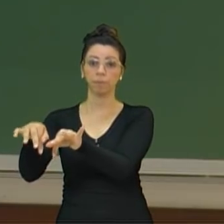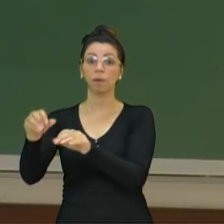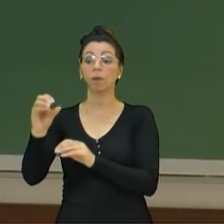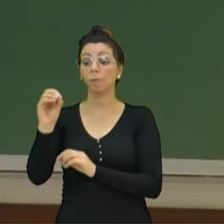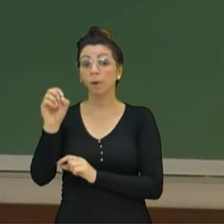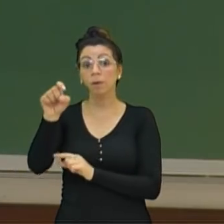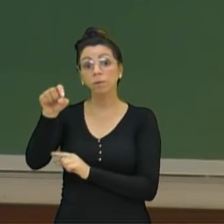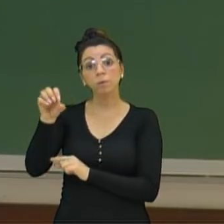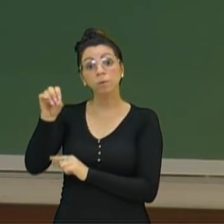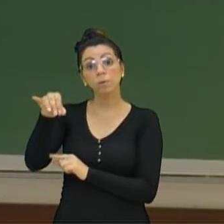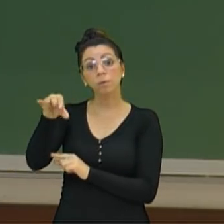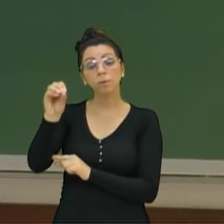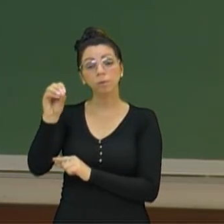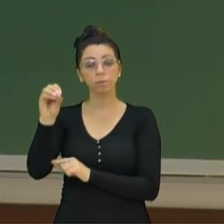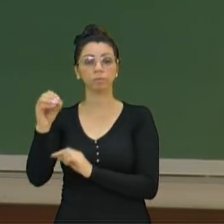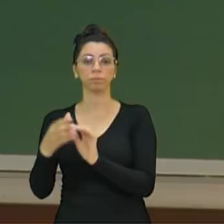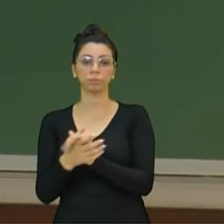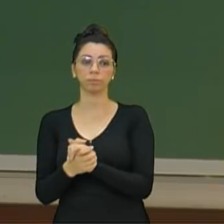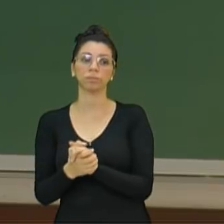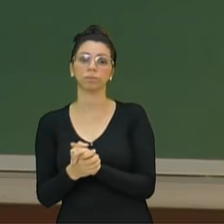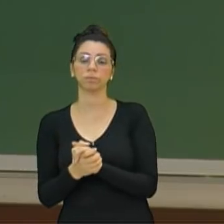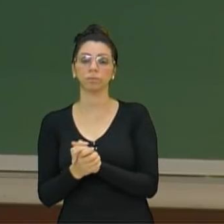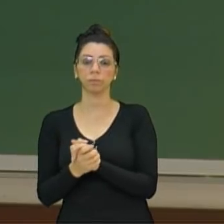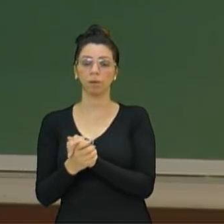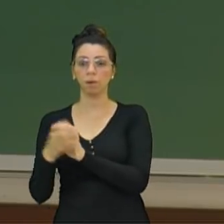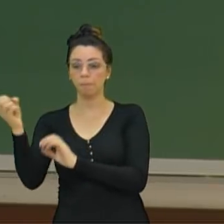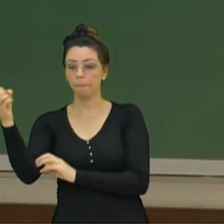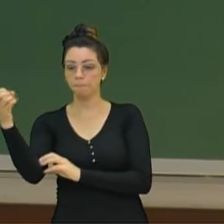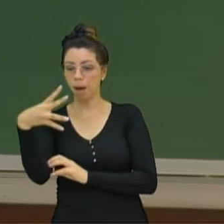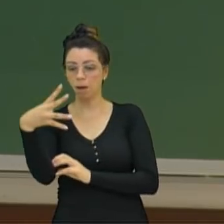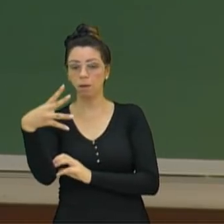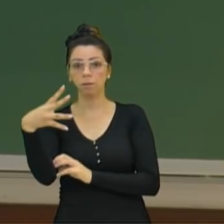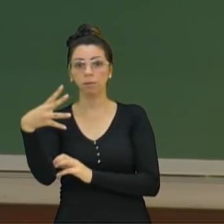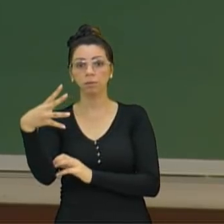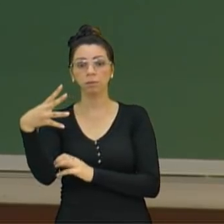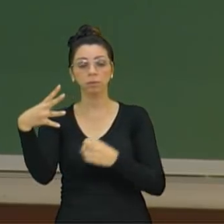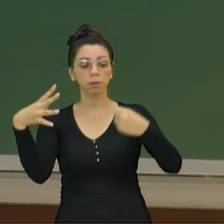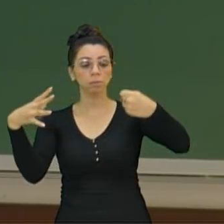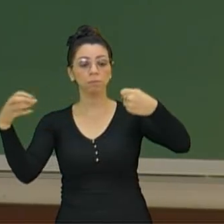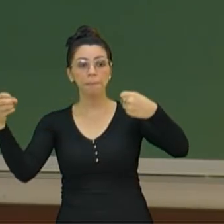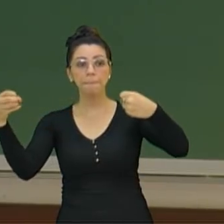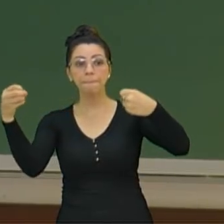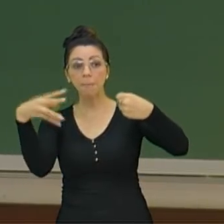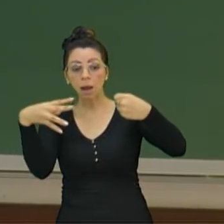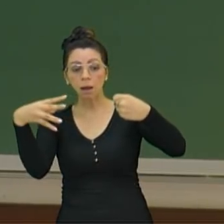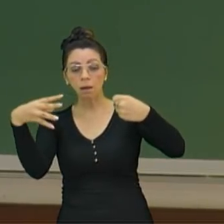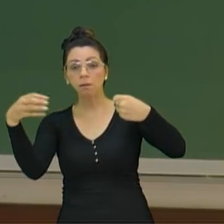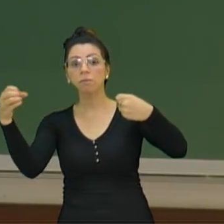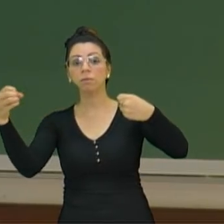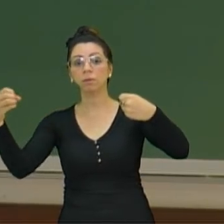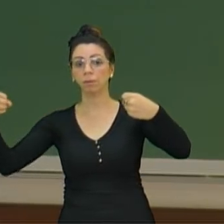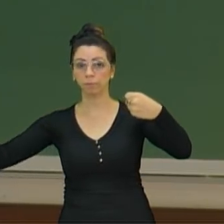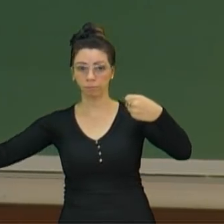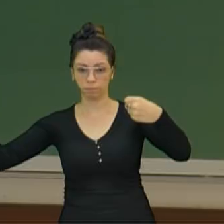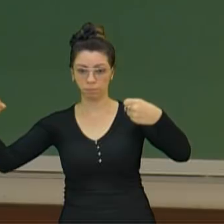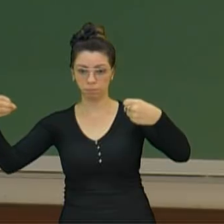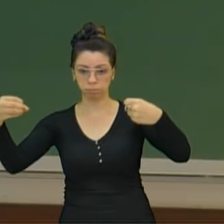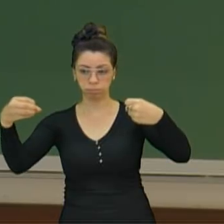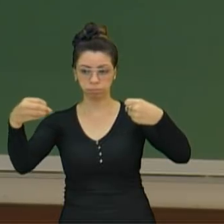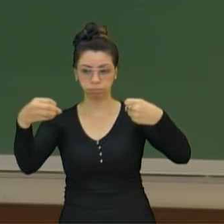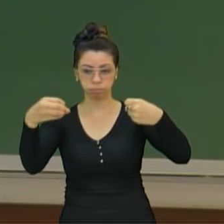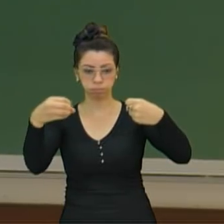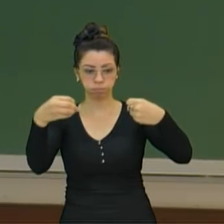neurônio. Chegou o impulso elétrico, quando ele encontra essas células, liberam essas